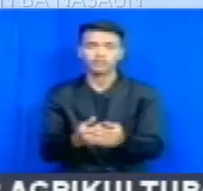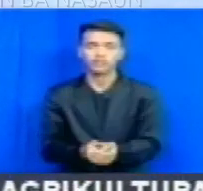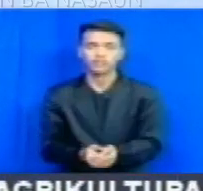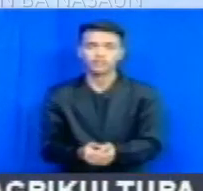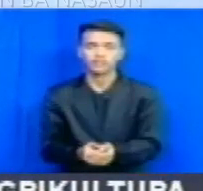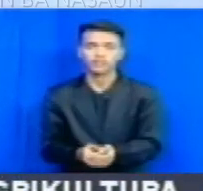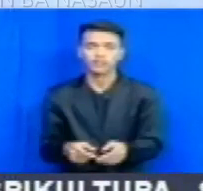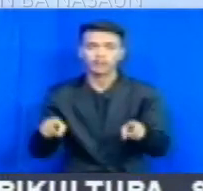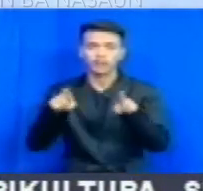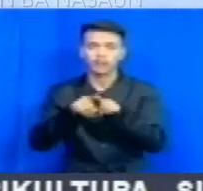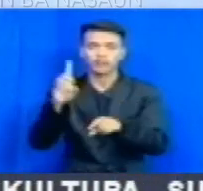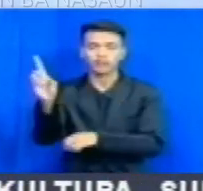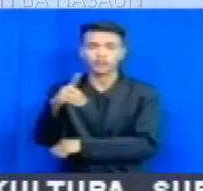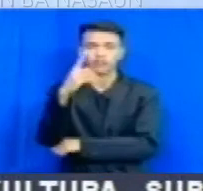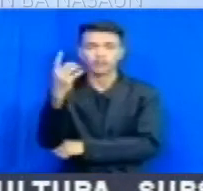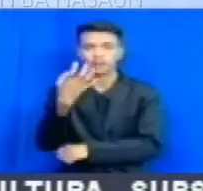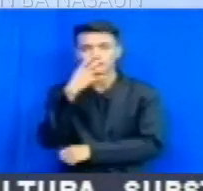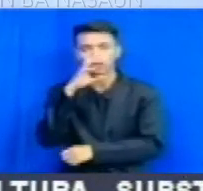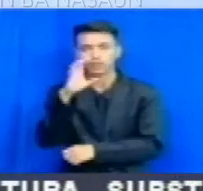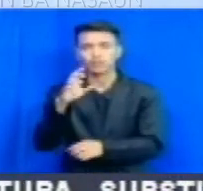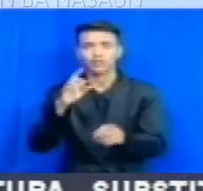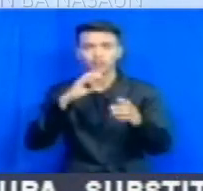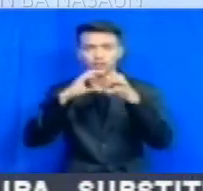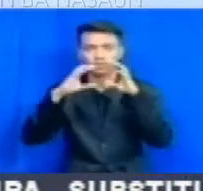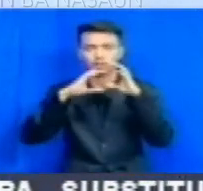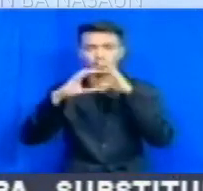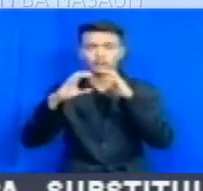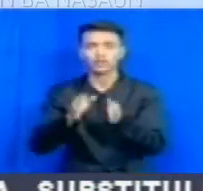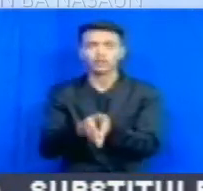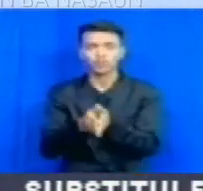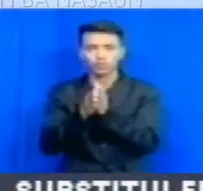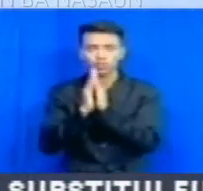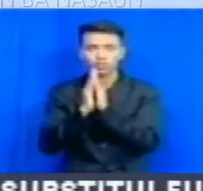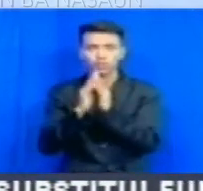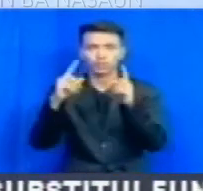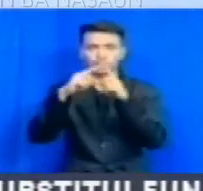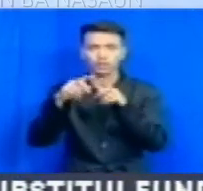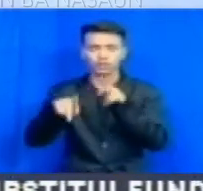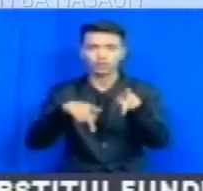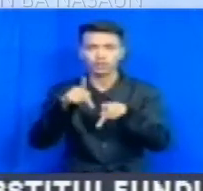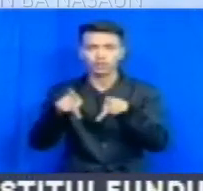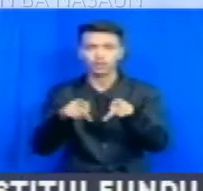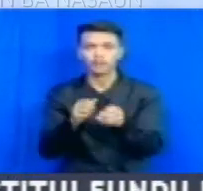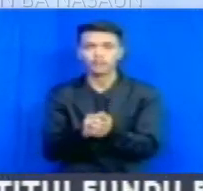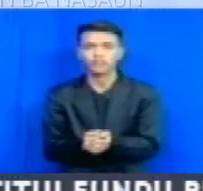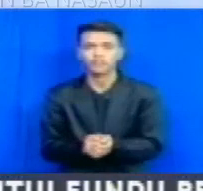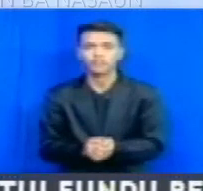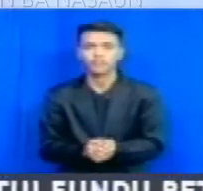hani, so, hinta, dershan, porque se ationa, me be, comunicação, me be, favorita, ho, haraikan, ame, husu, ba, comunidade, kata,